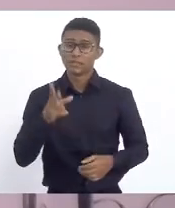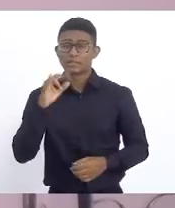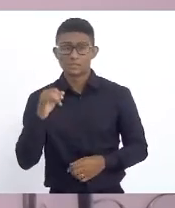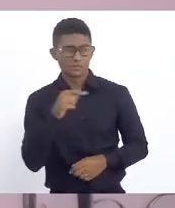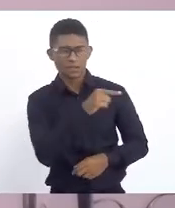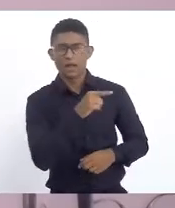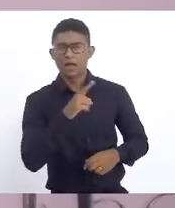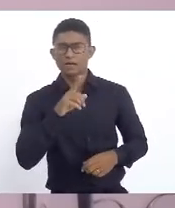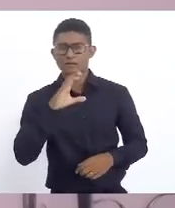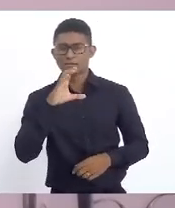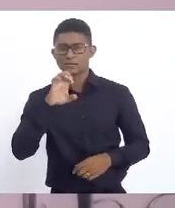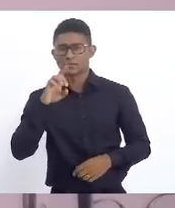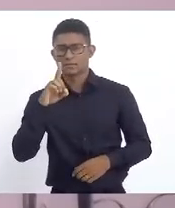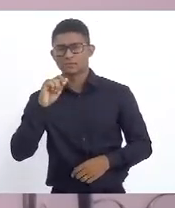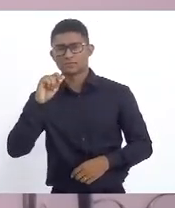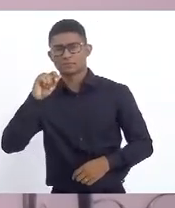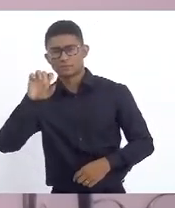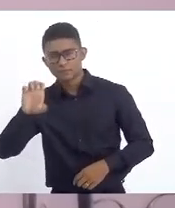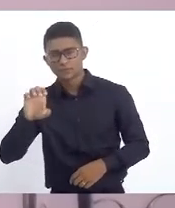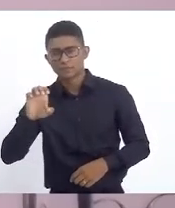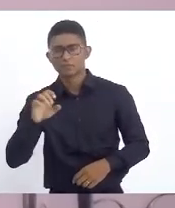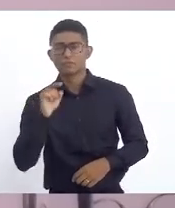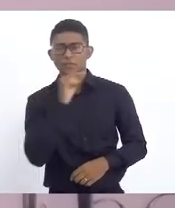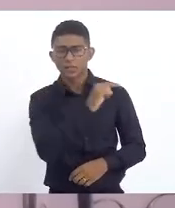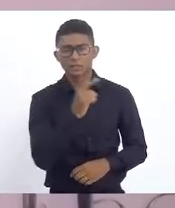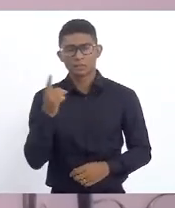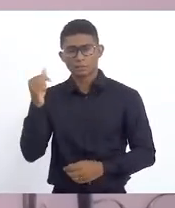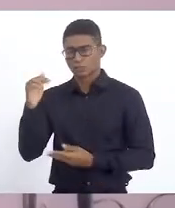vou botar aqui um número estimado, fatura